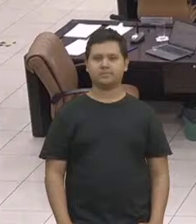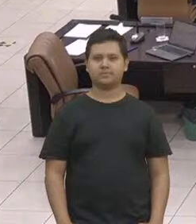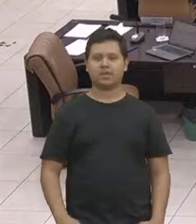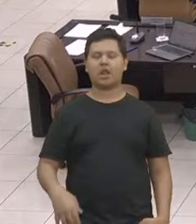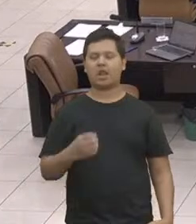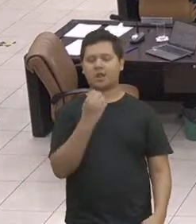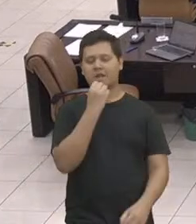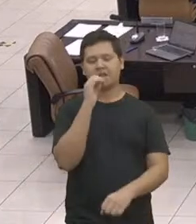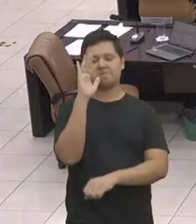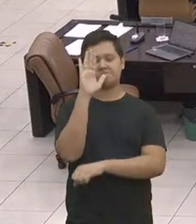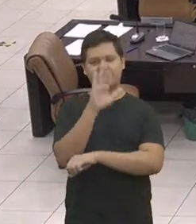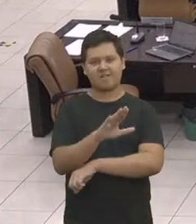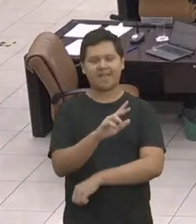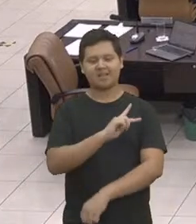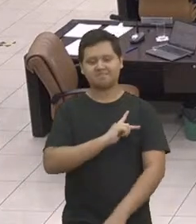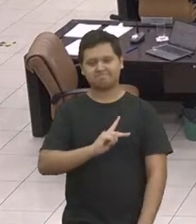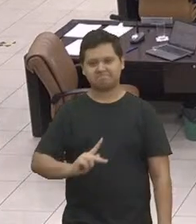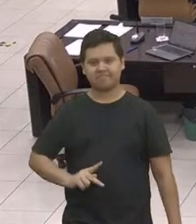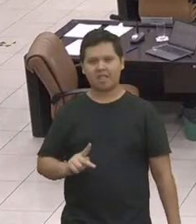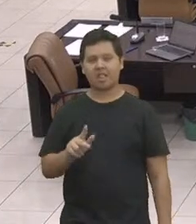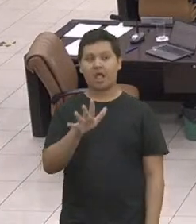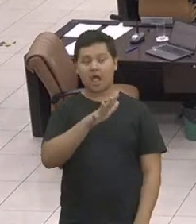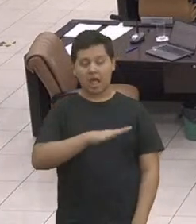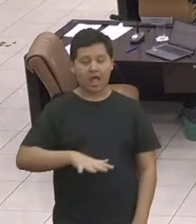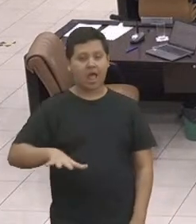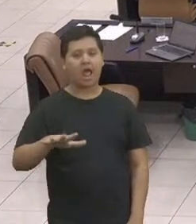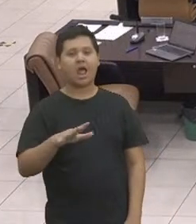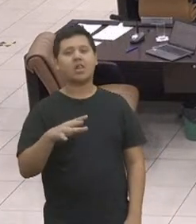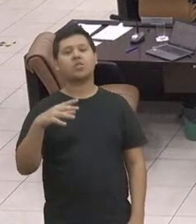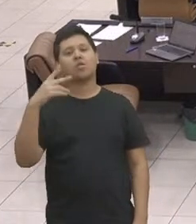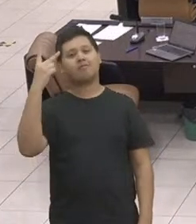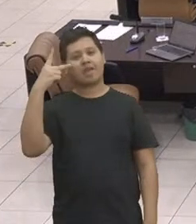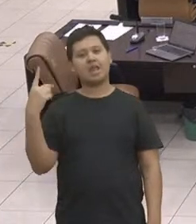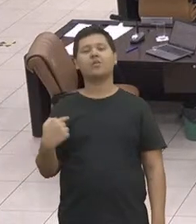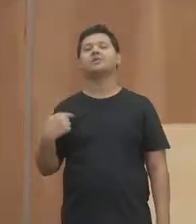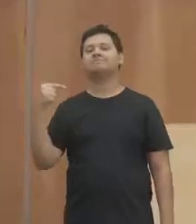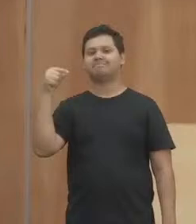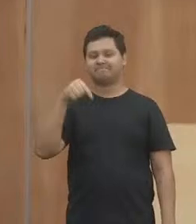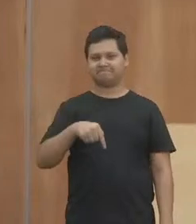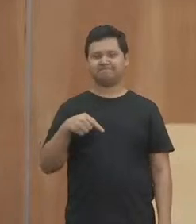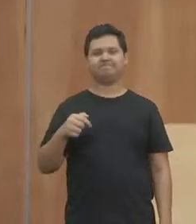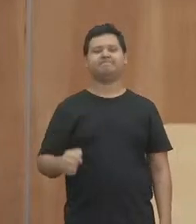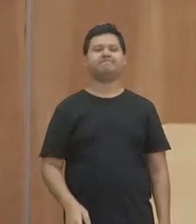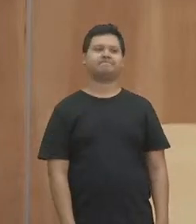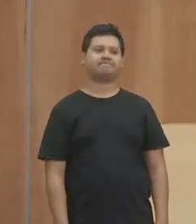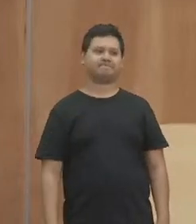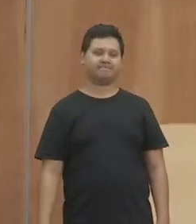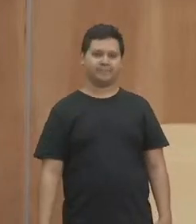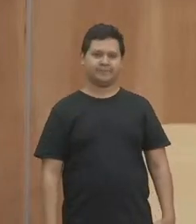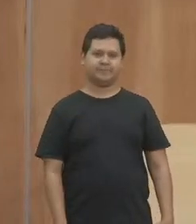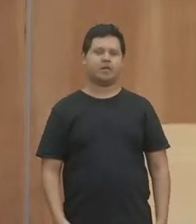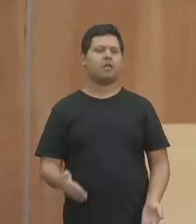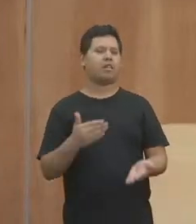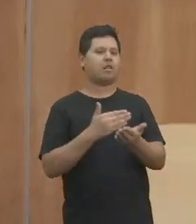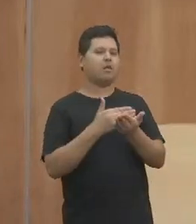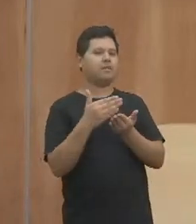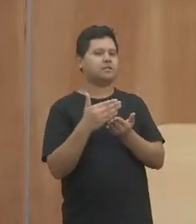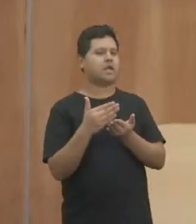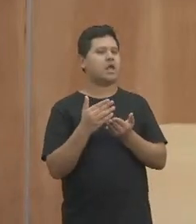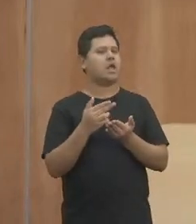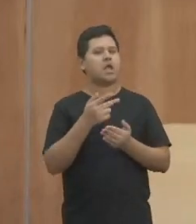Boa tarde, senhor presidente. Boa tarde a todos os vereadores presentes. Eu quero iniciar a minha